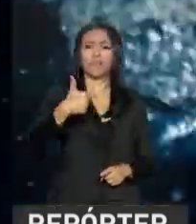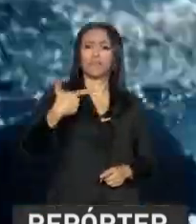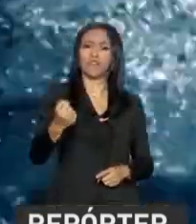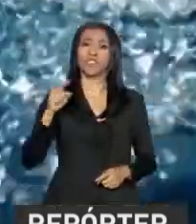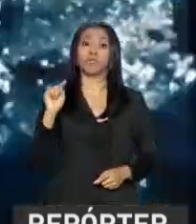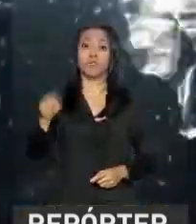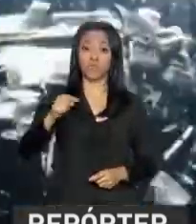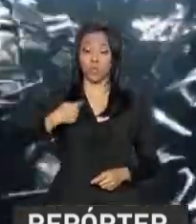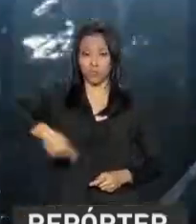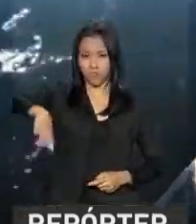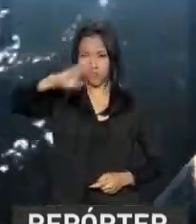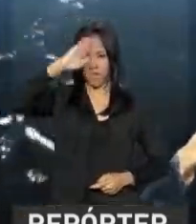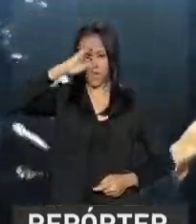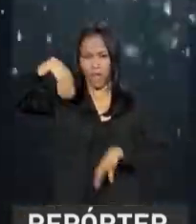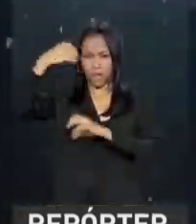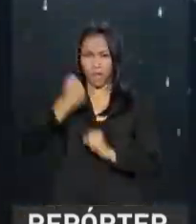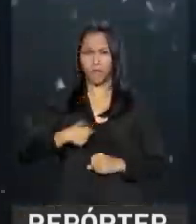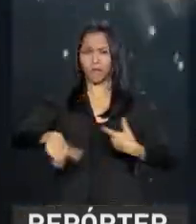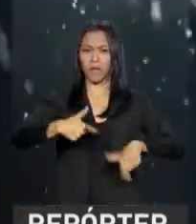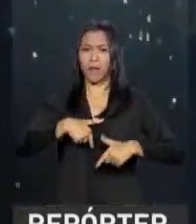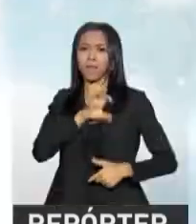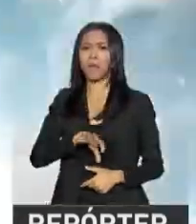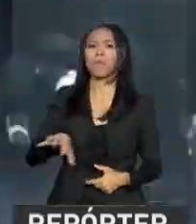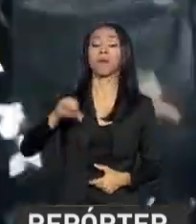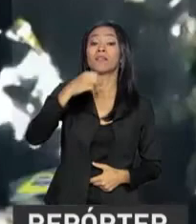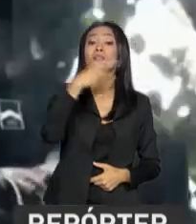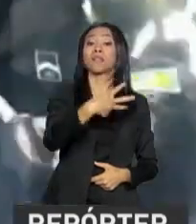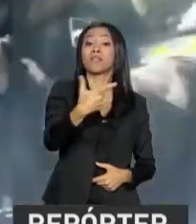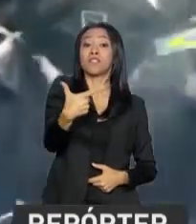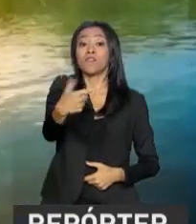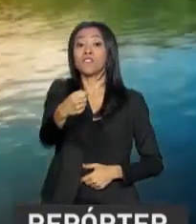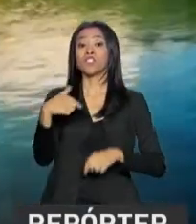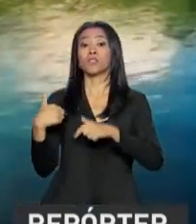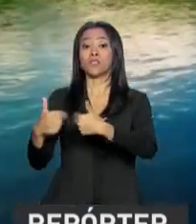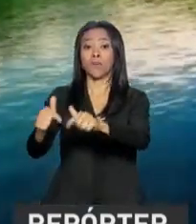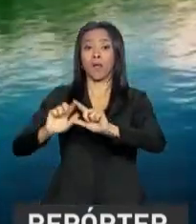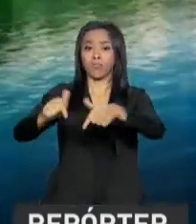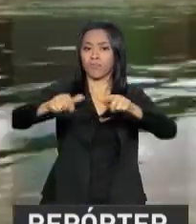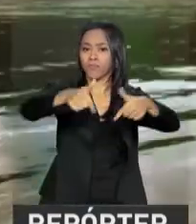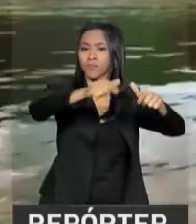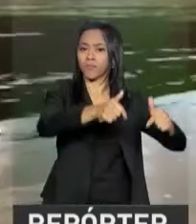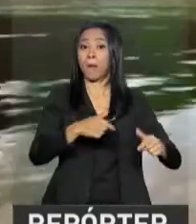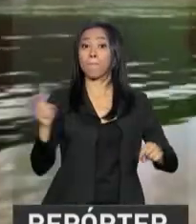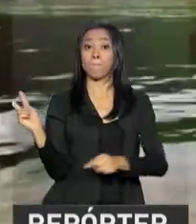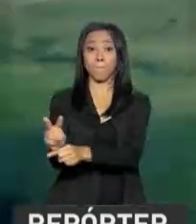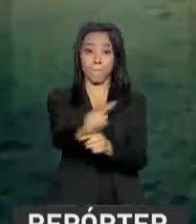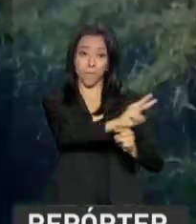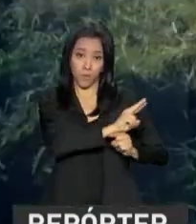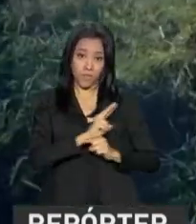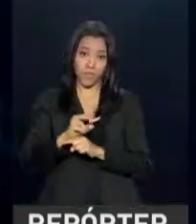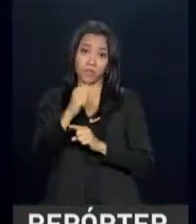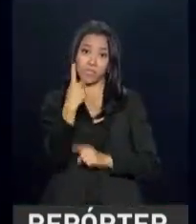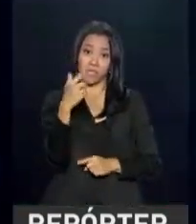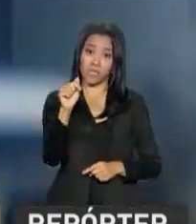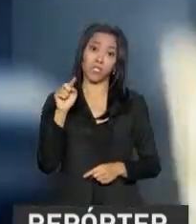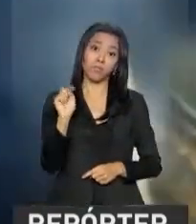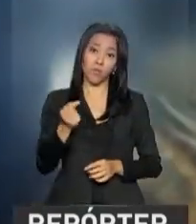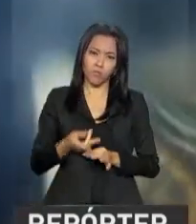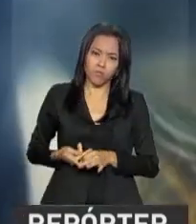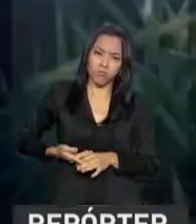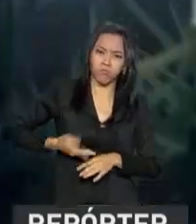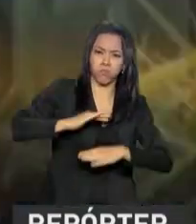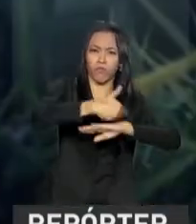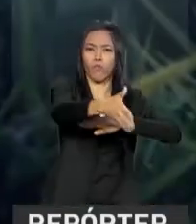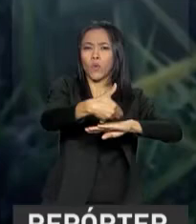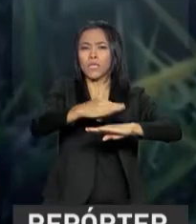empregados em 320 operações anuais proteção de 17 mil quilômetros de fronteiras